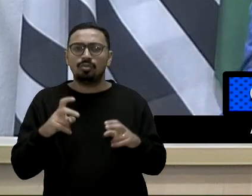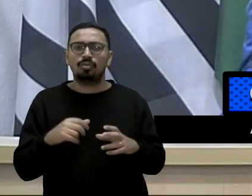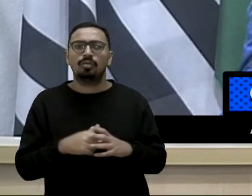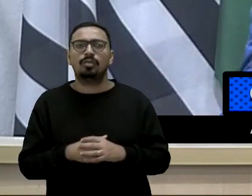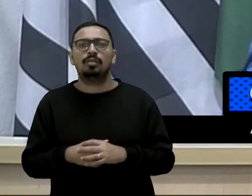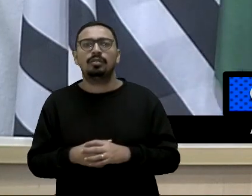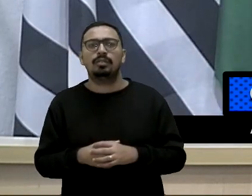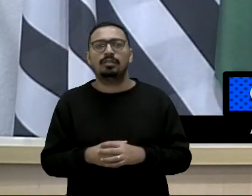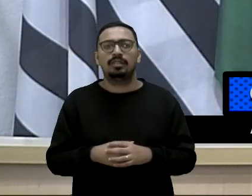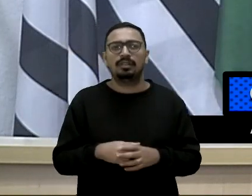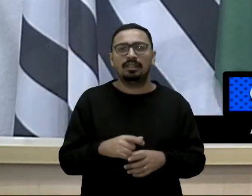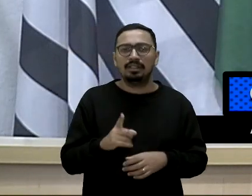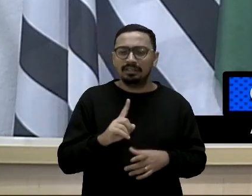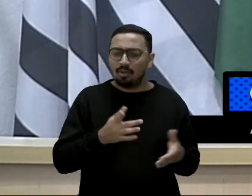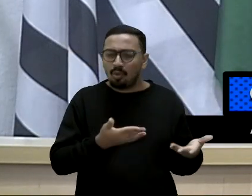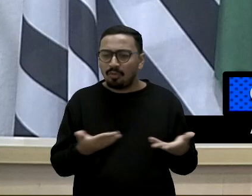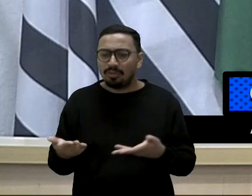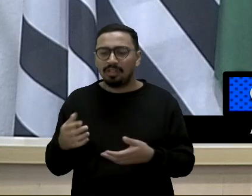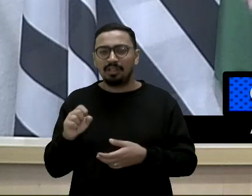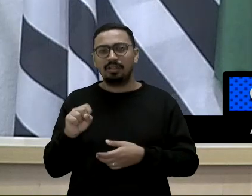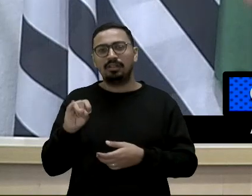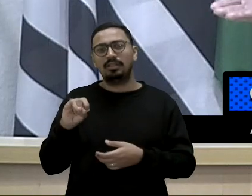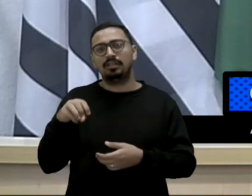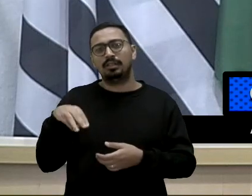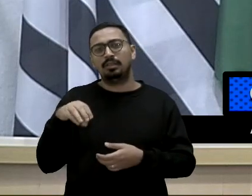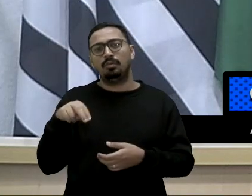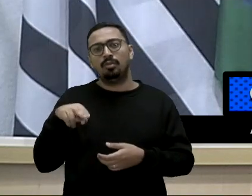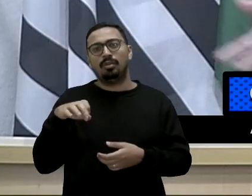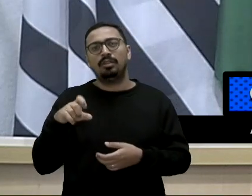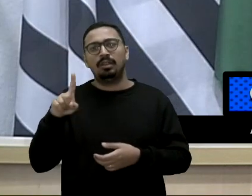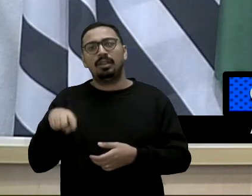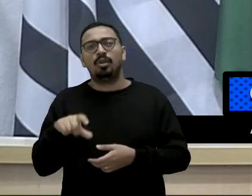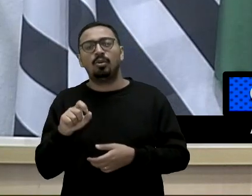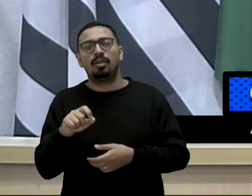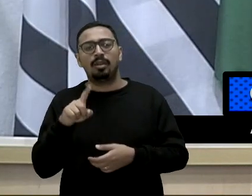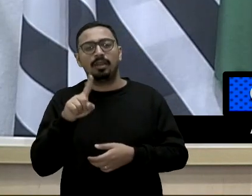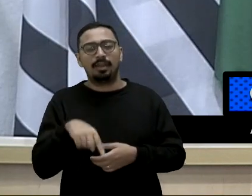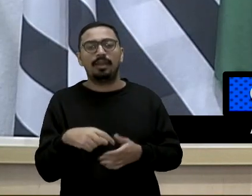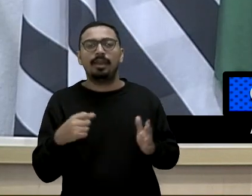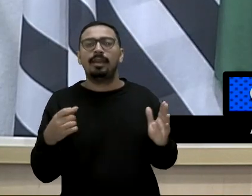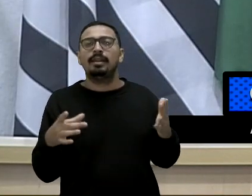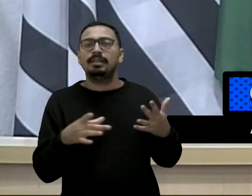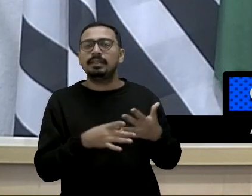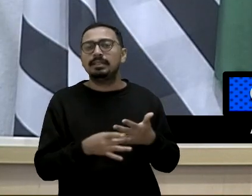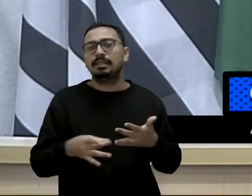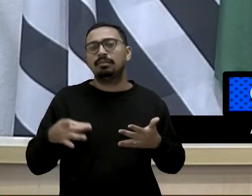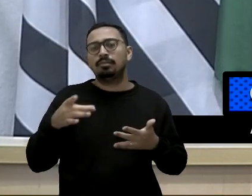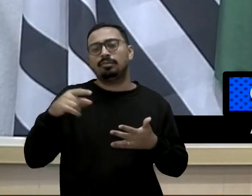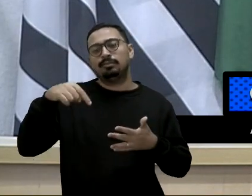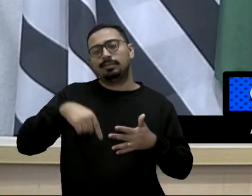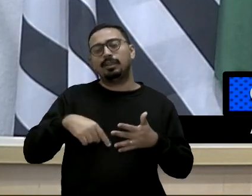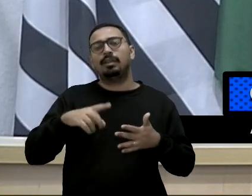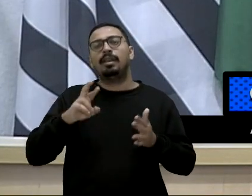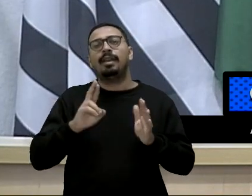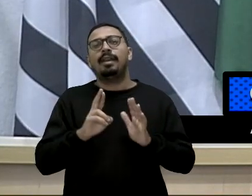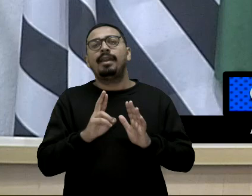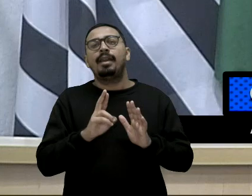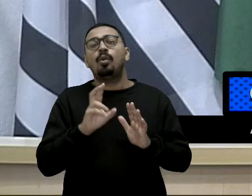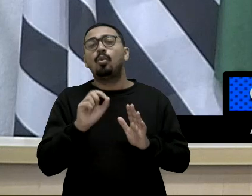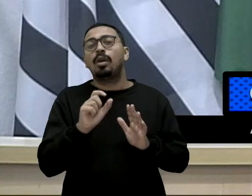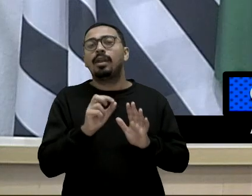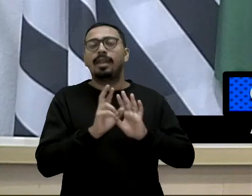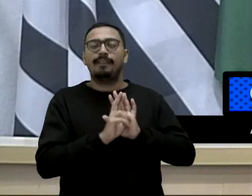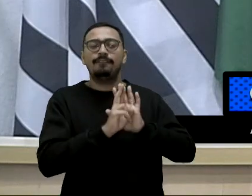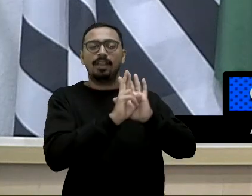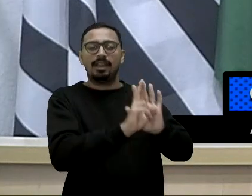doutora Simone? Né? Porque, na verdade, ela é um símbolo também dessa luta, ela é a nossa referência aqui. Quando a gente fala tudo que